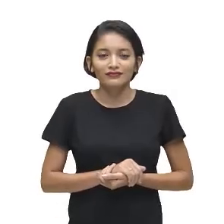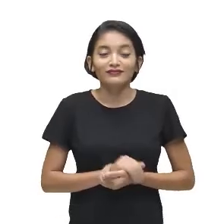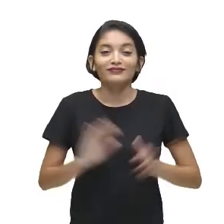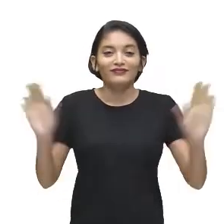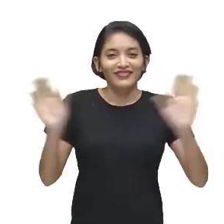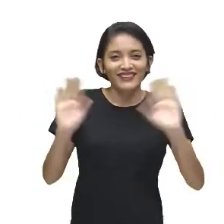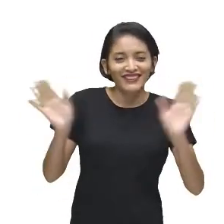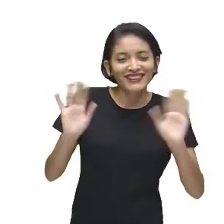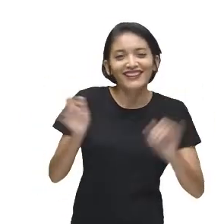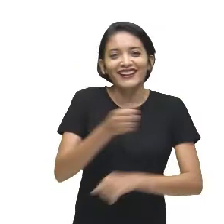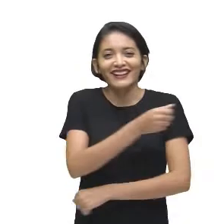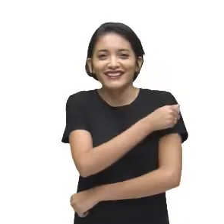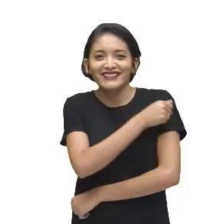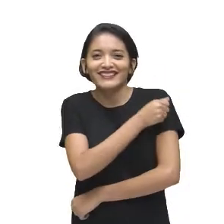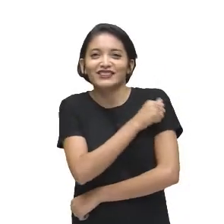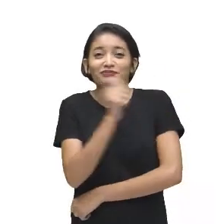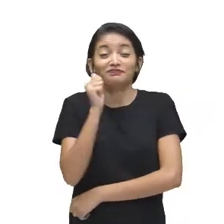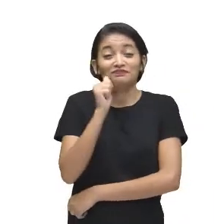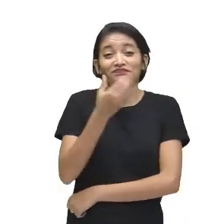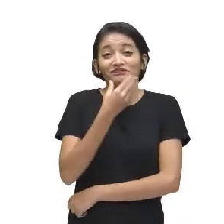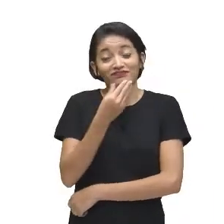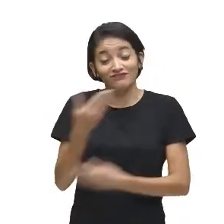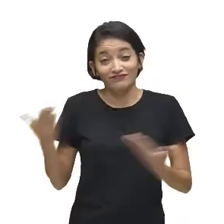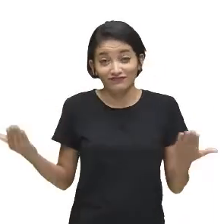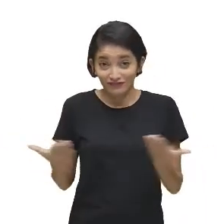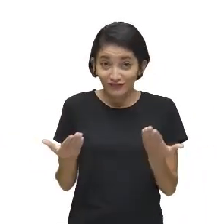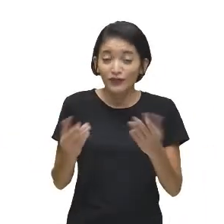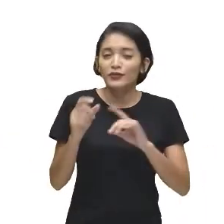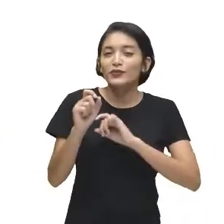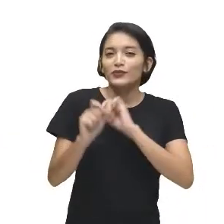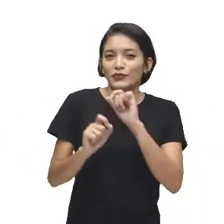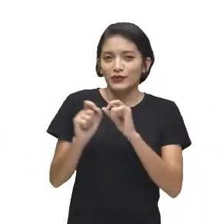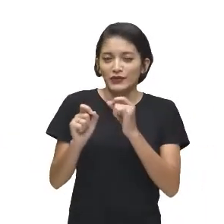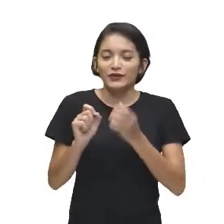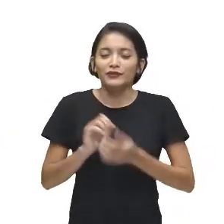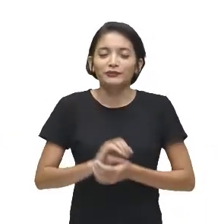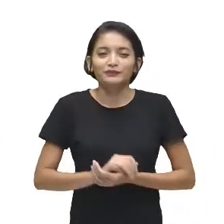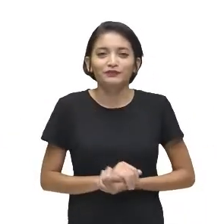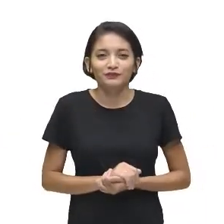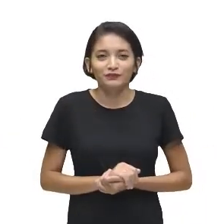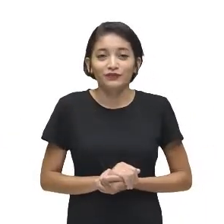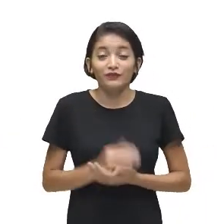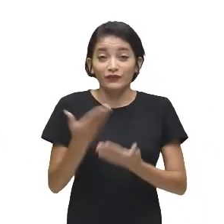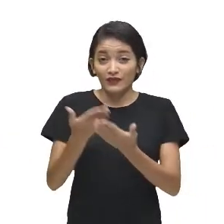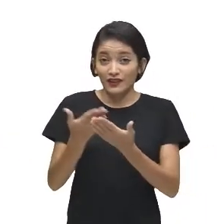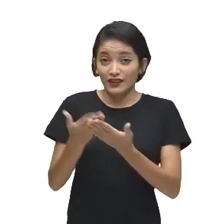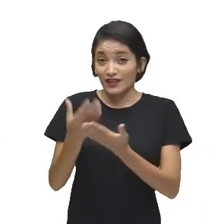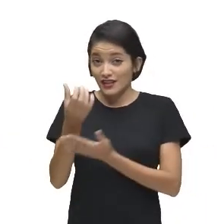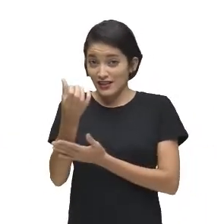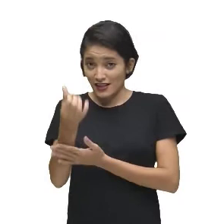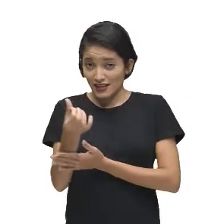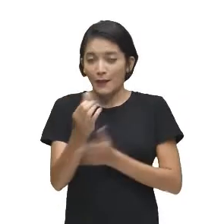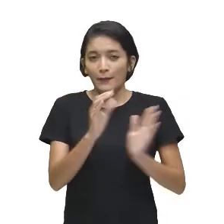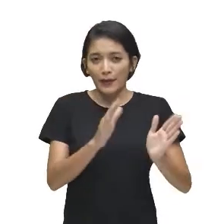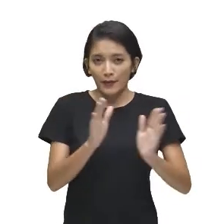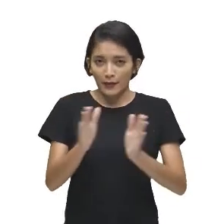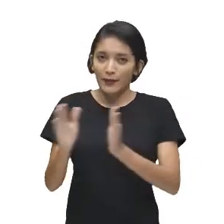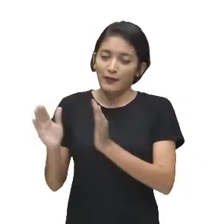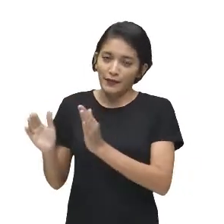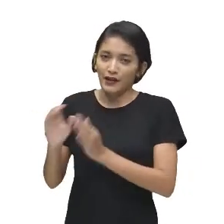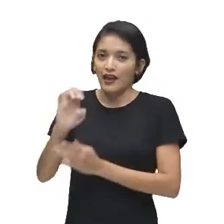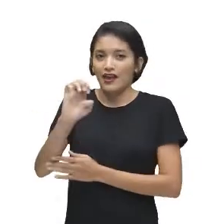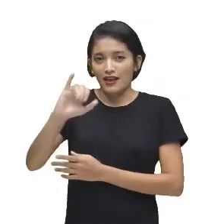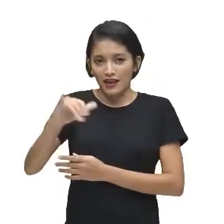Olá, meu caro aluno, minha cara aluna. Estamos hoje na aula da sexta etapa do EJA, do